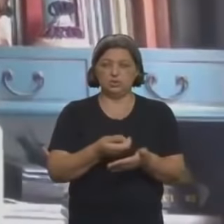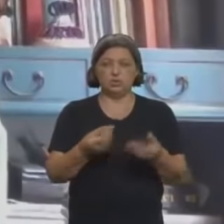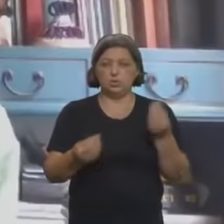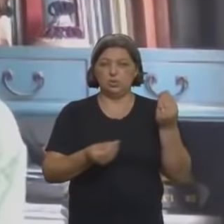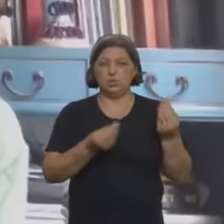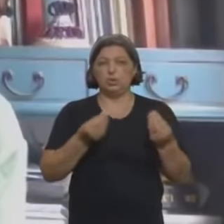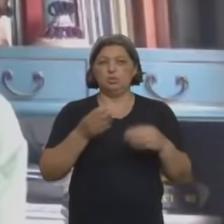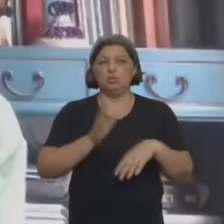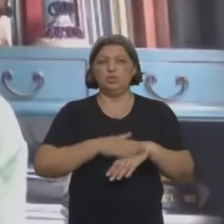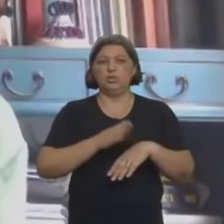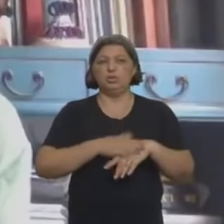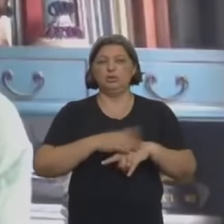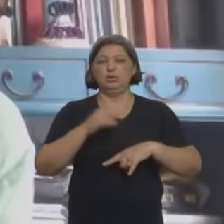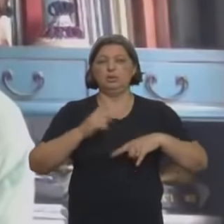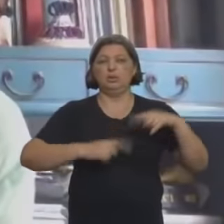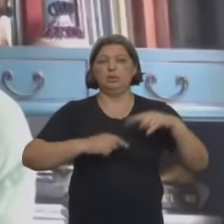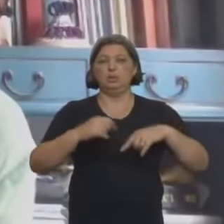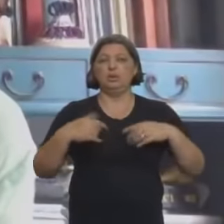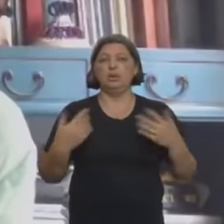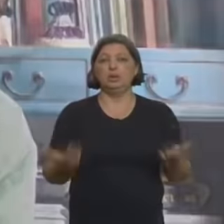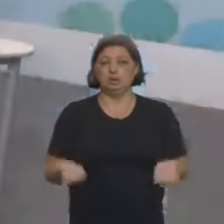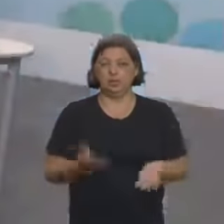esse material, essa parte.